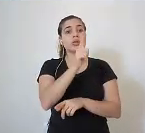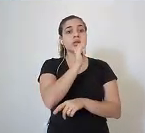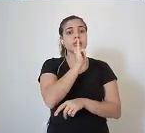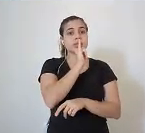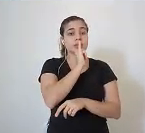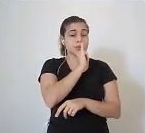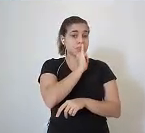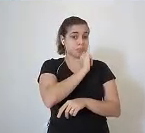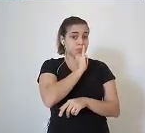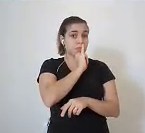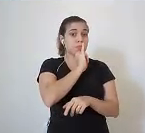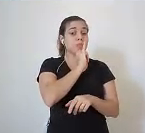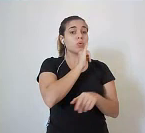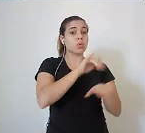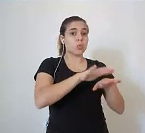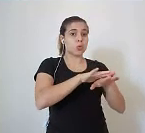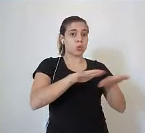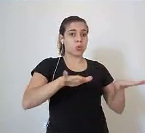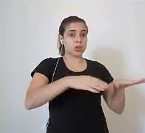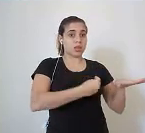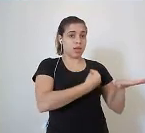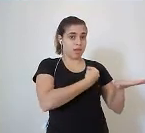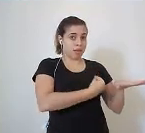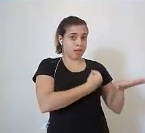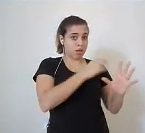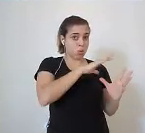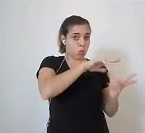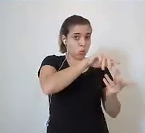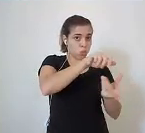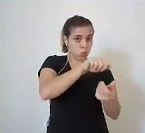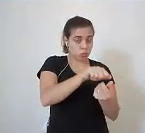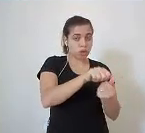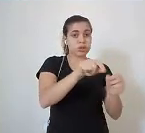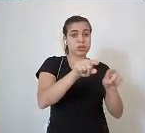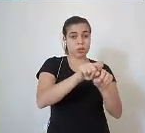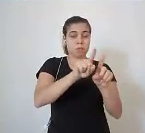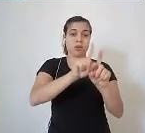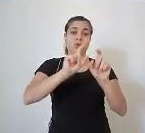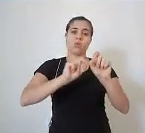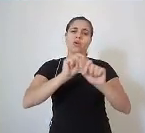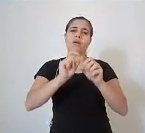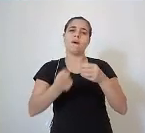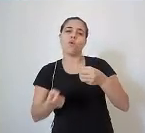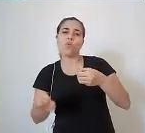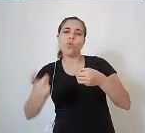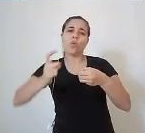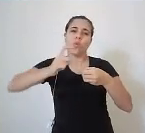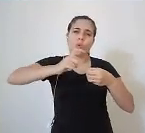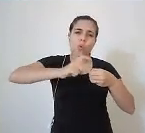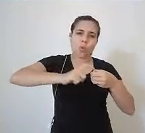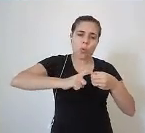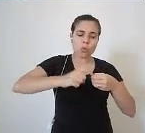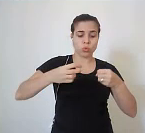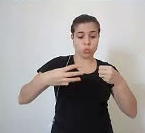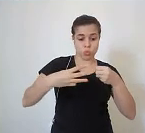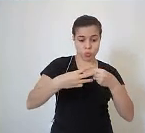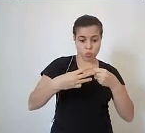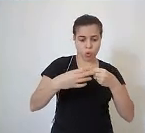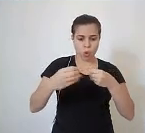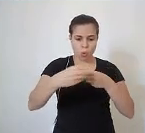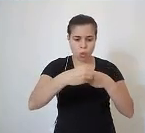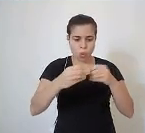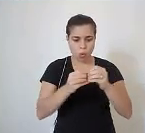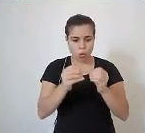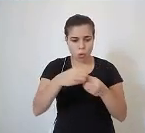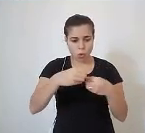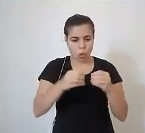raízes dos vegetais, né, terrestres. Então, é isso que os decompositores fazem, o